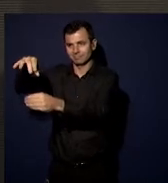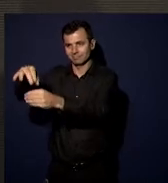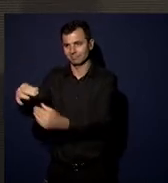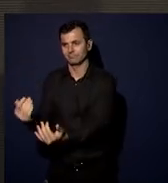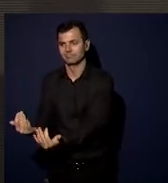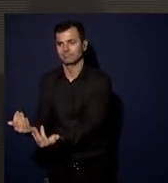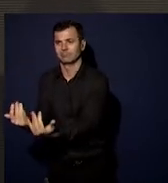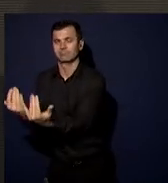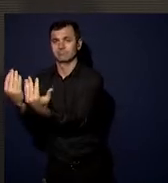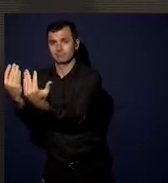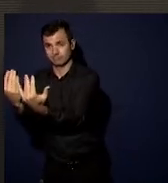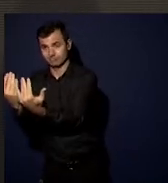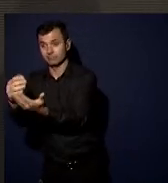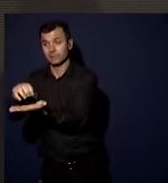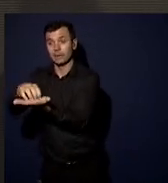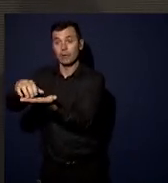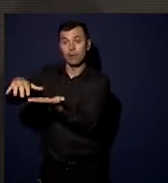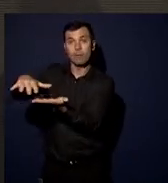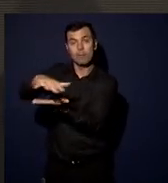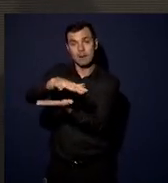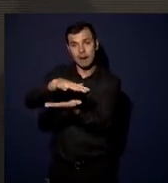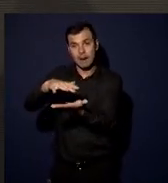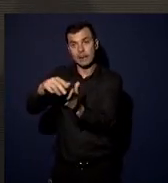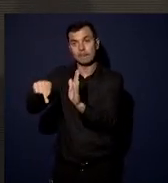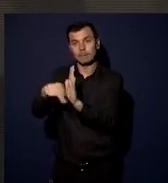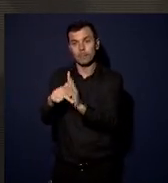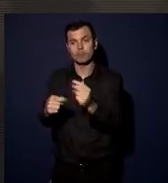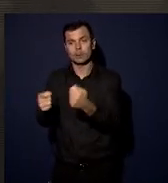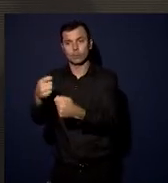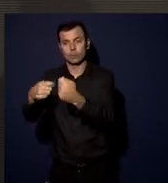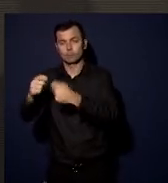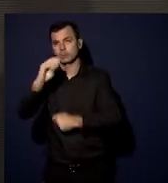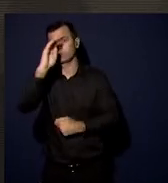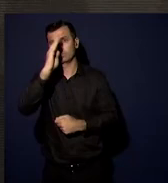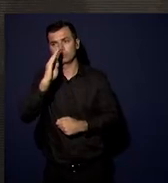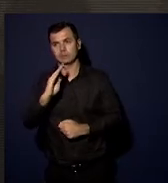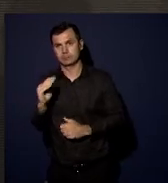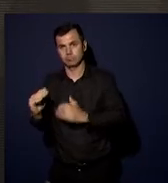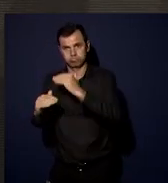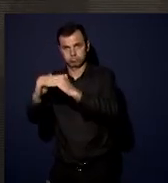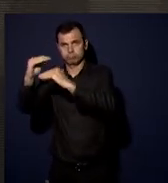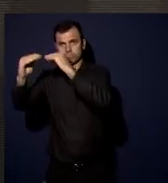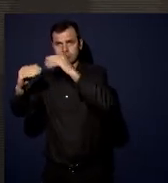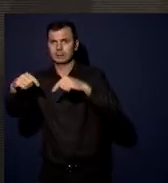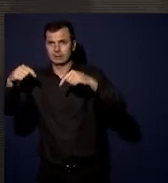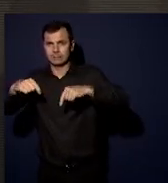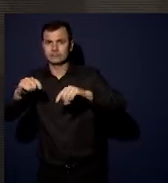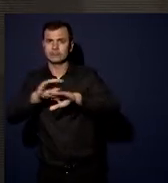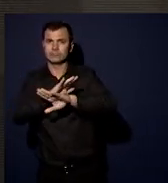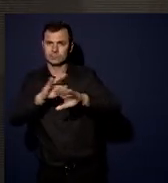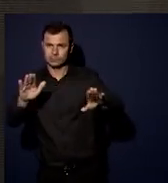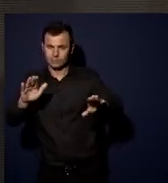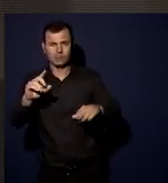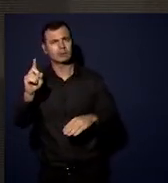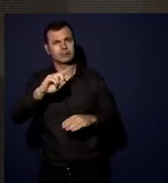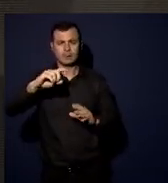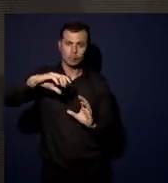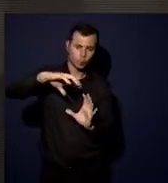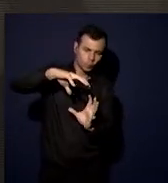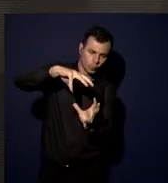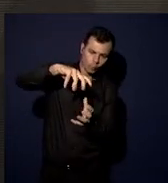setor absolutamente pujante da economia brasileira mas não é só da economia brasileira né o agricultor no mundo